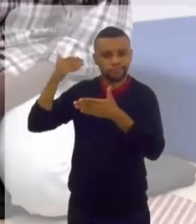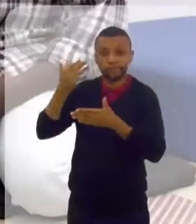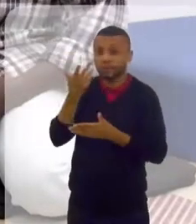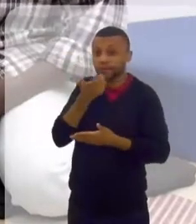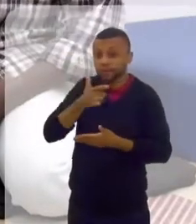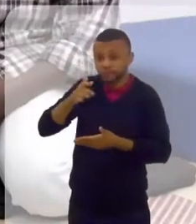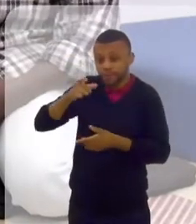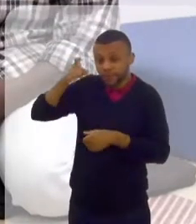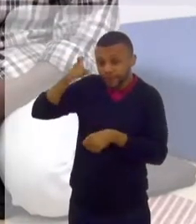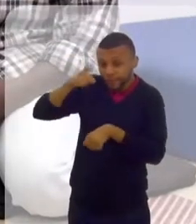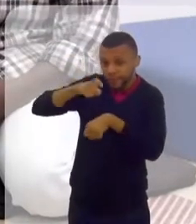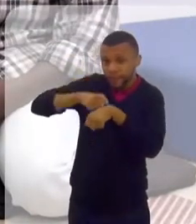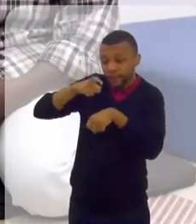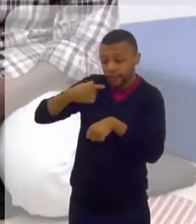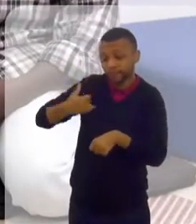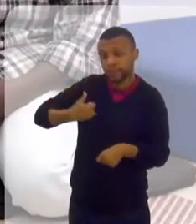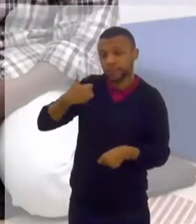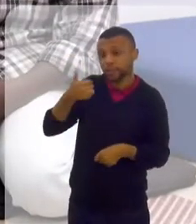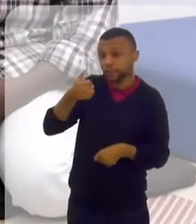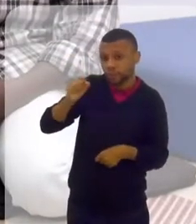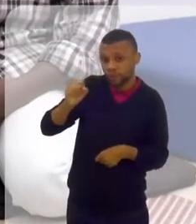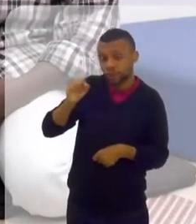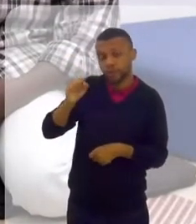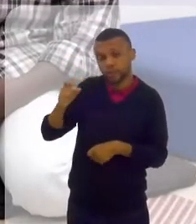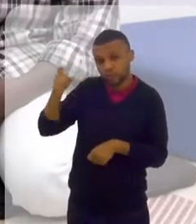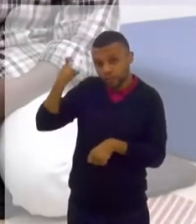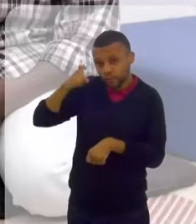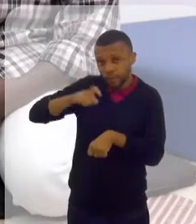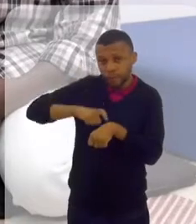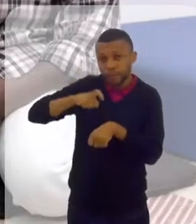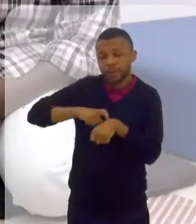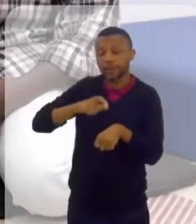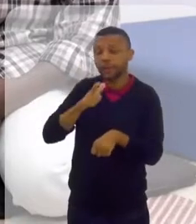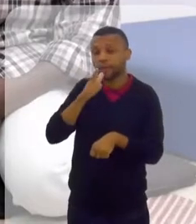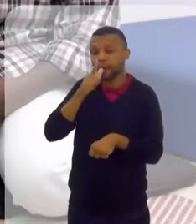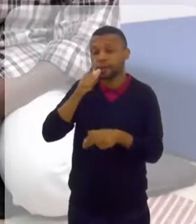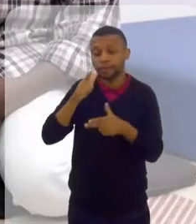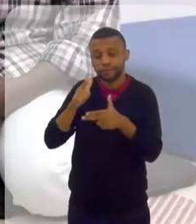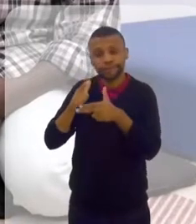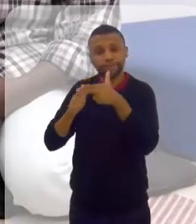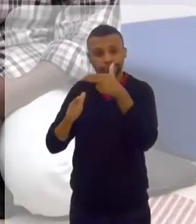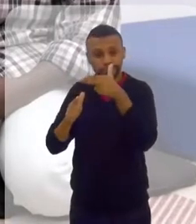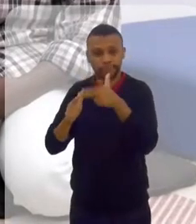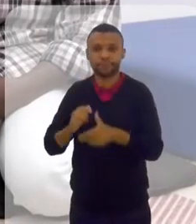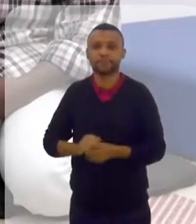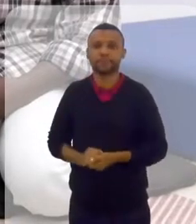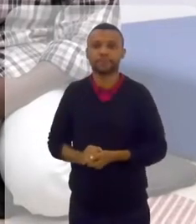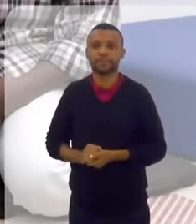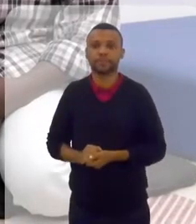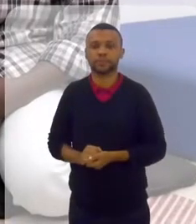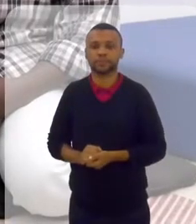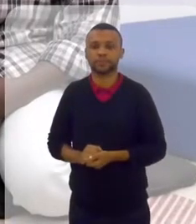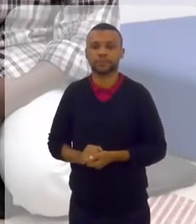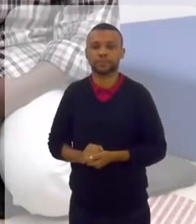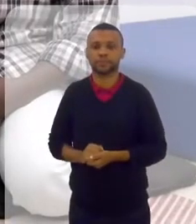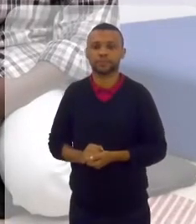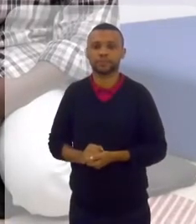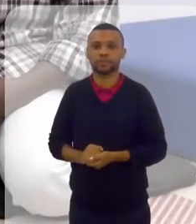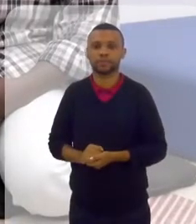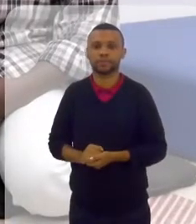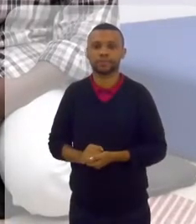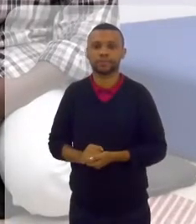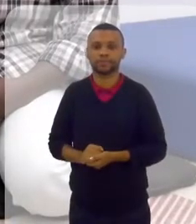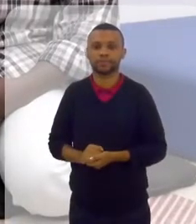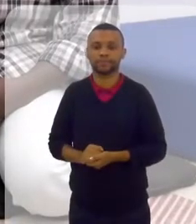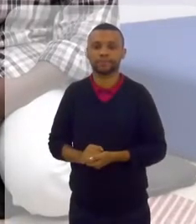na verdade, a maioridade dele já é ali, uhum, quando ele passa pela circuncisão. Circuncisão. Então, digamos